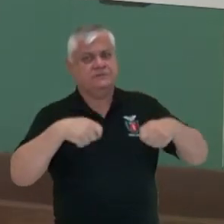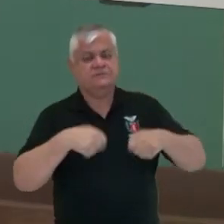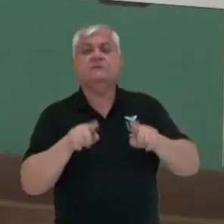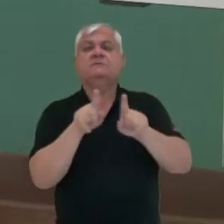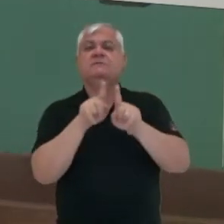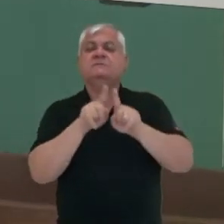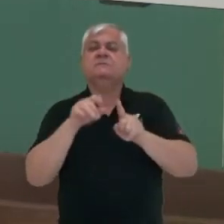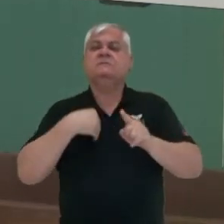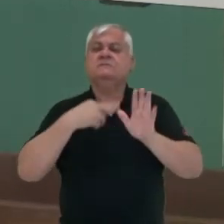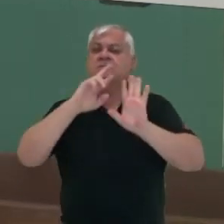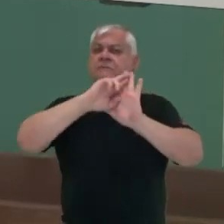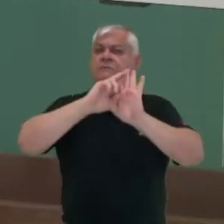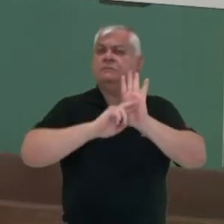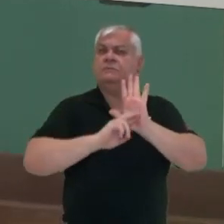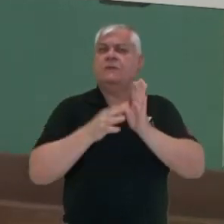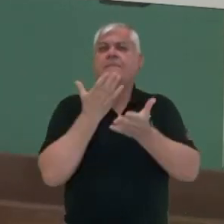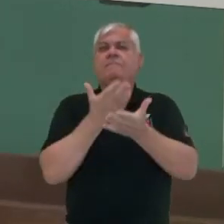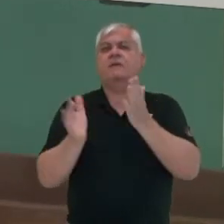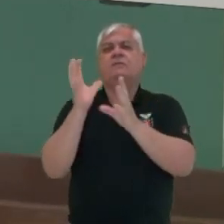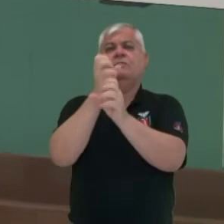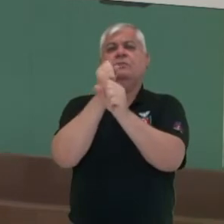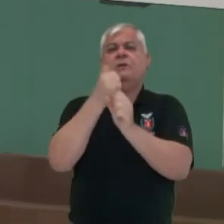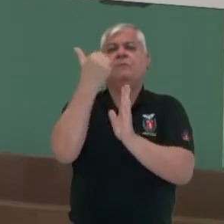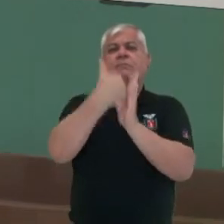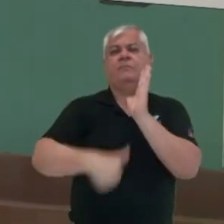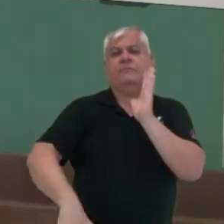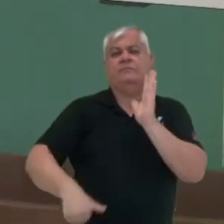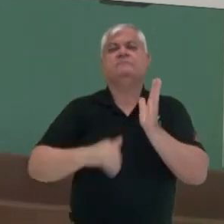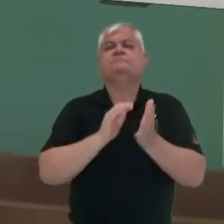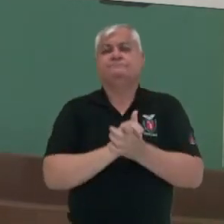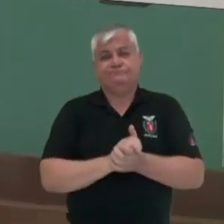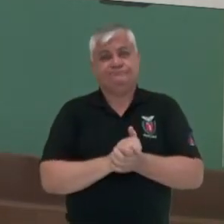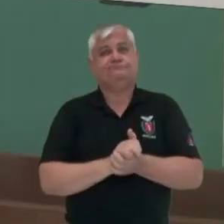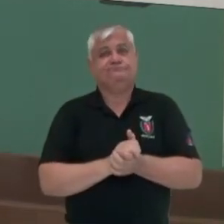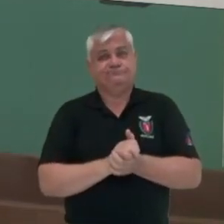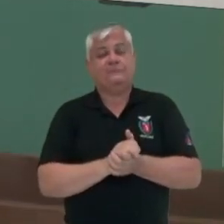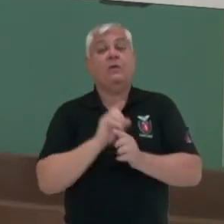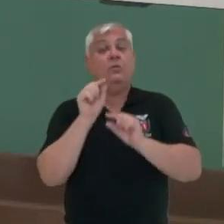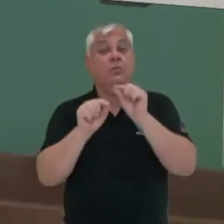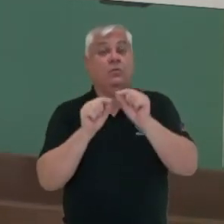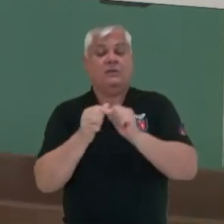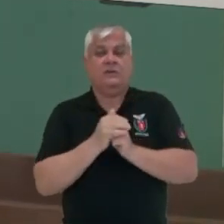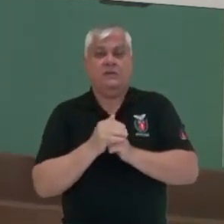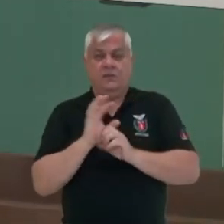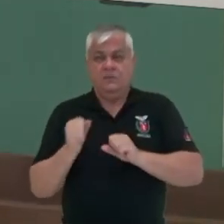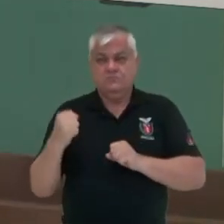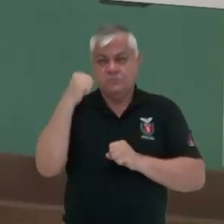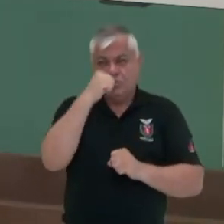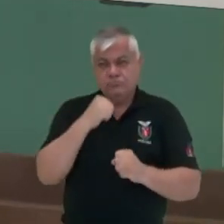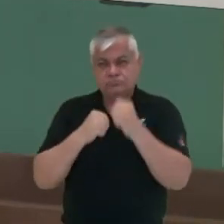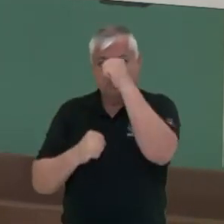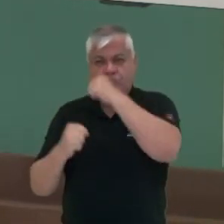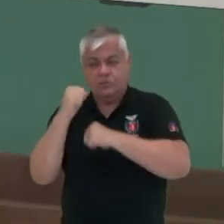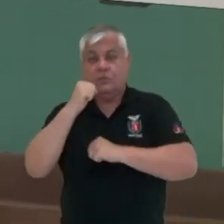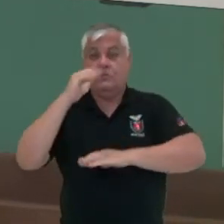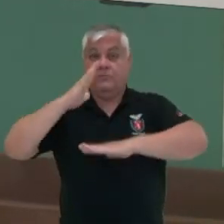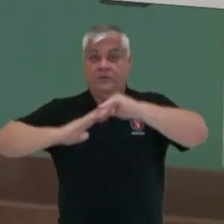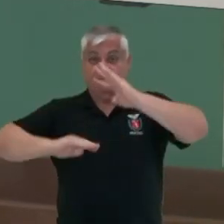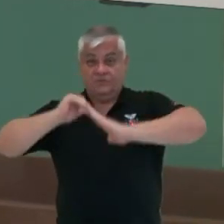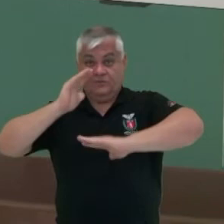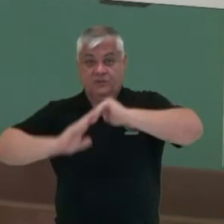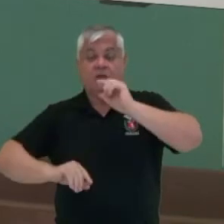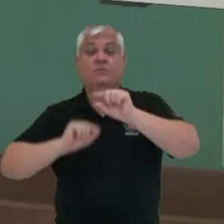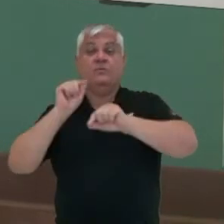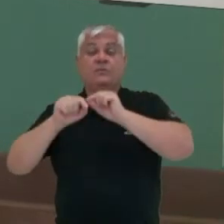se eu não respeito essas regras, eu perco ponto também. Vocês devem saber que teve não do boxe olímpico, mas no boxe profissional, a gente